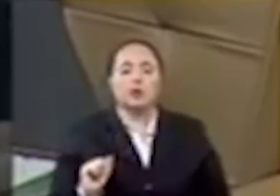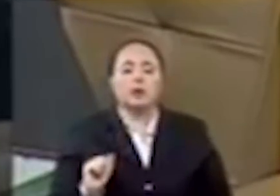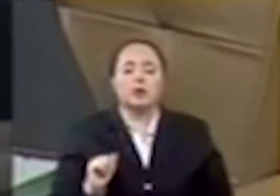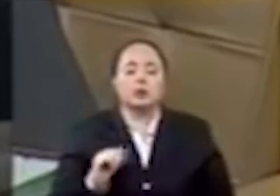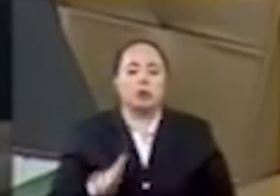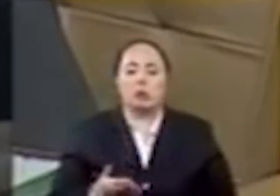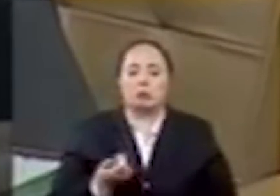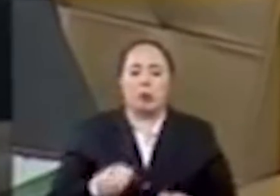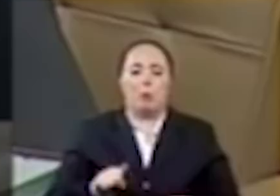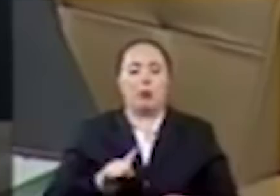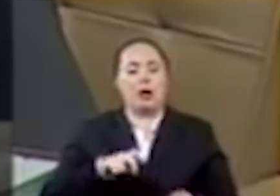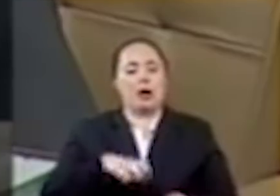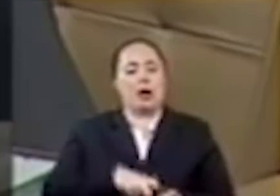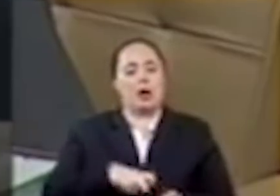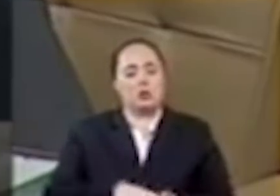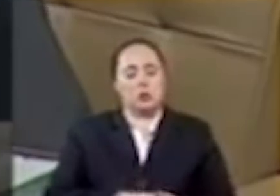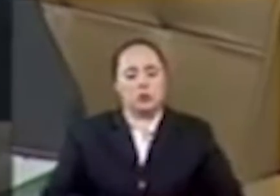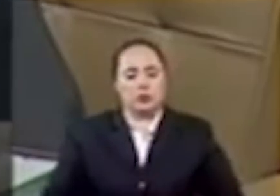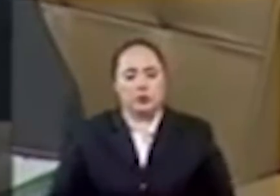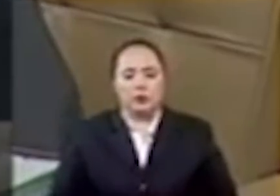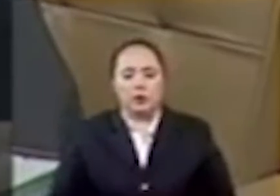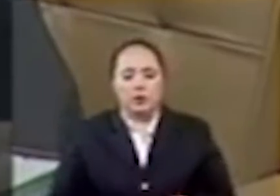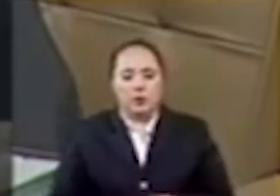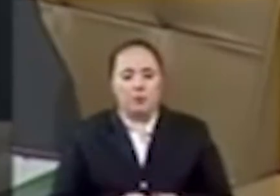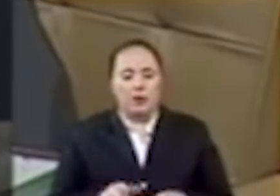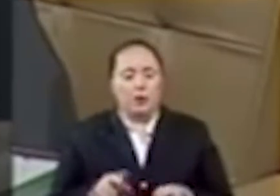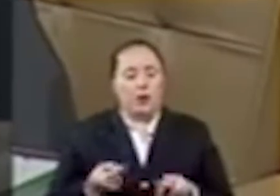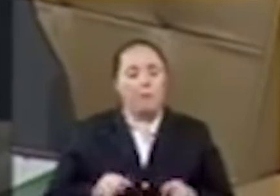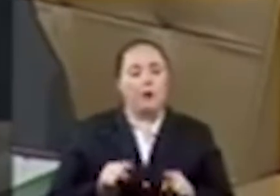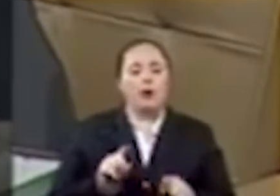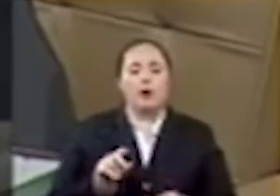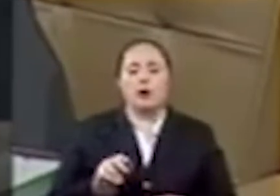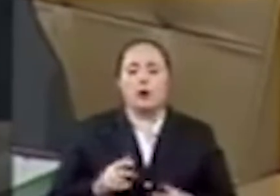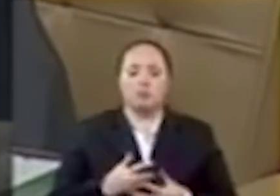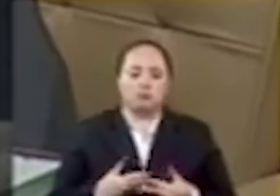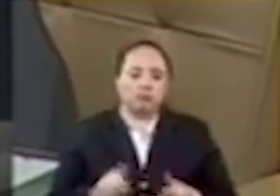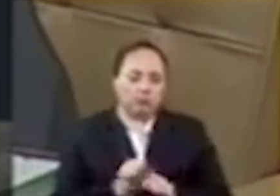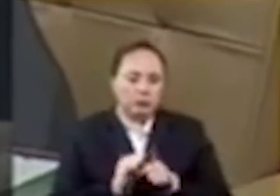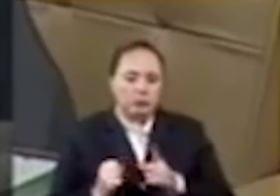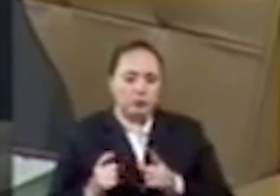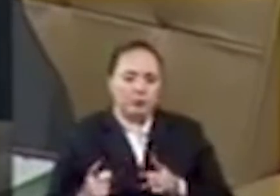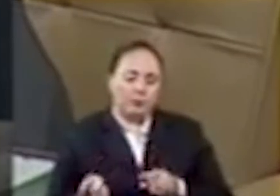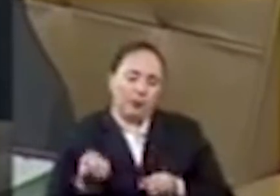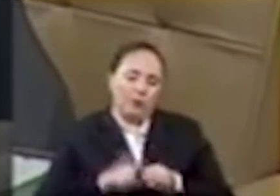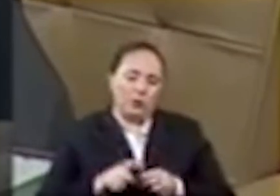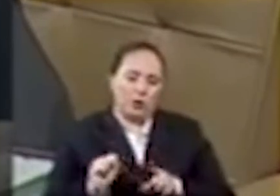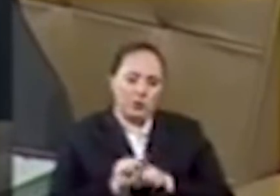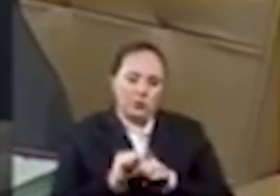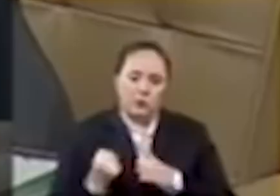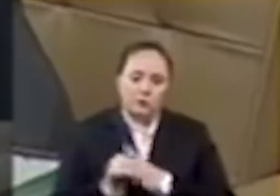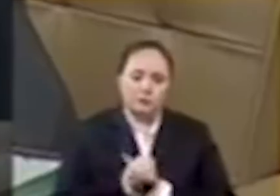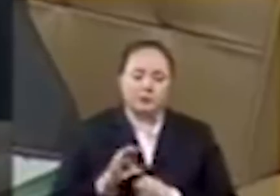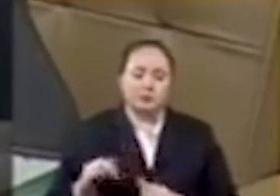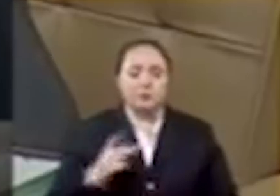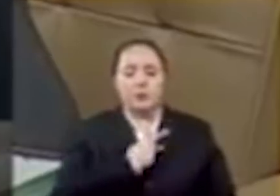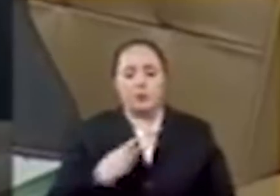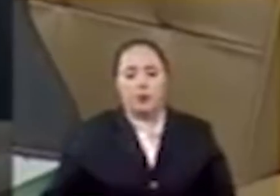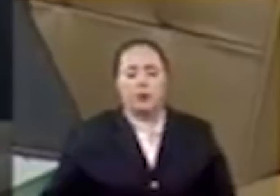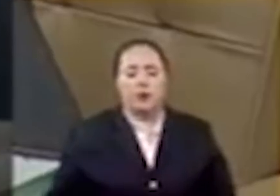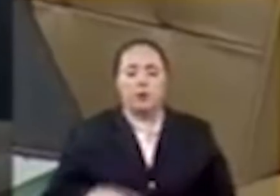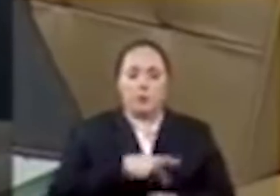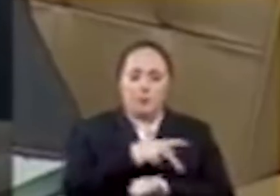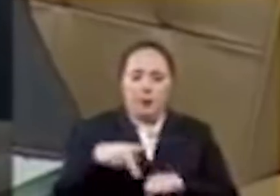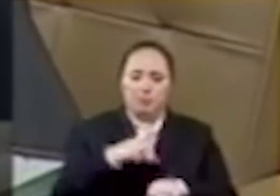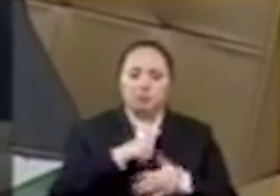já não merecem o castigo, nem ameaçam com a reincidência à sociedade. Todos os chefes de Estado exercem essa